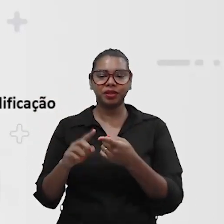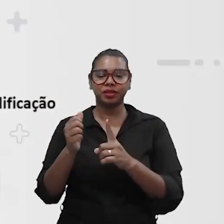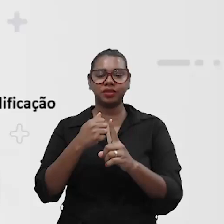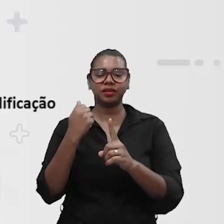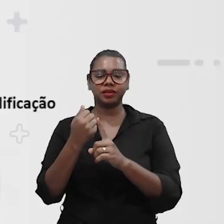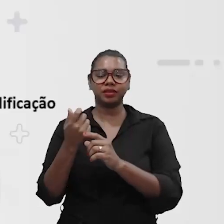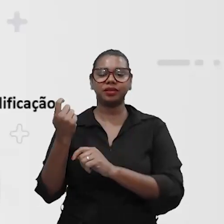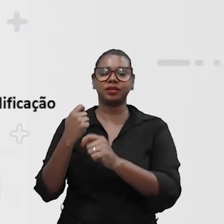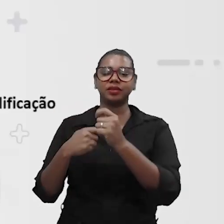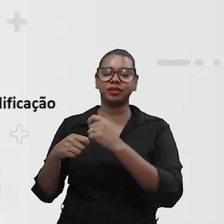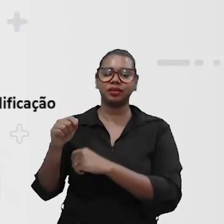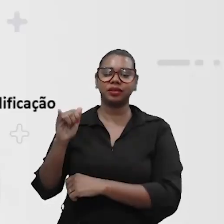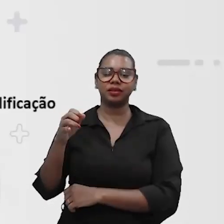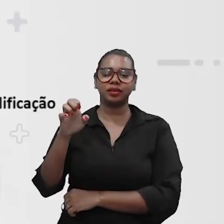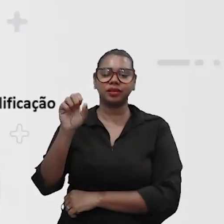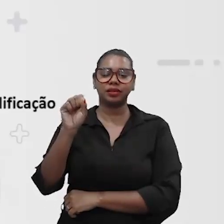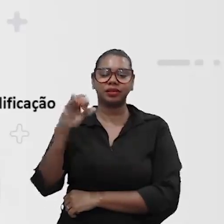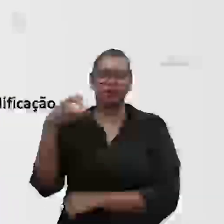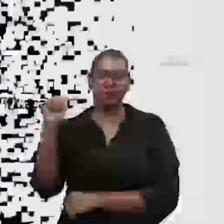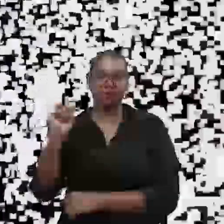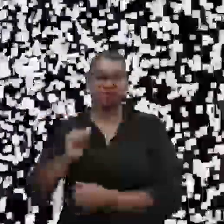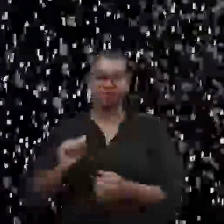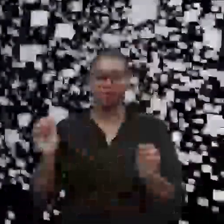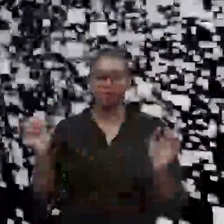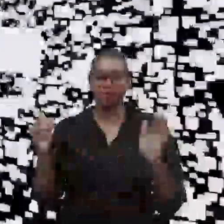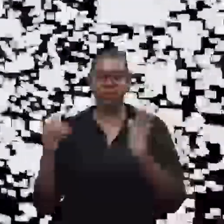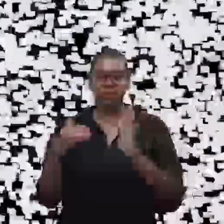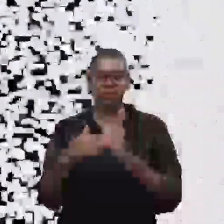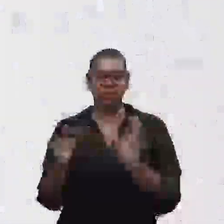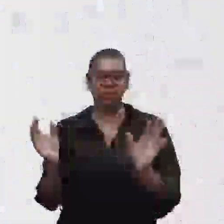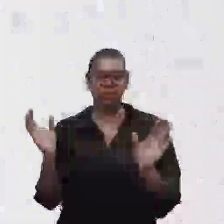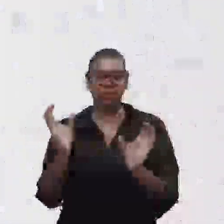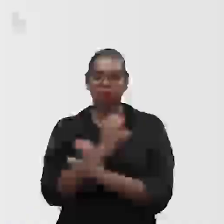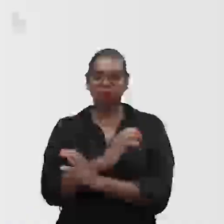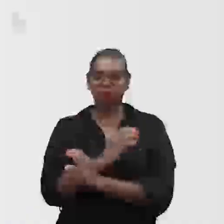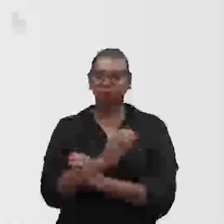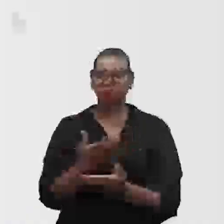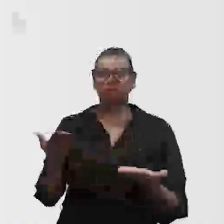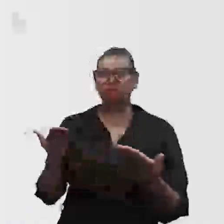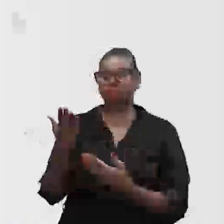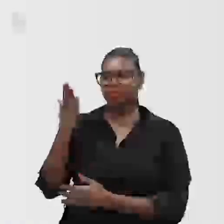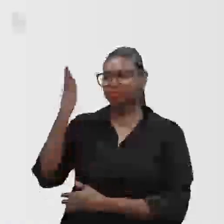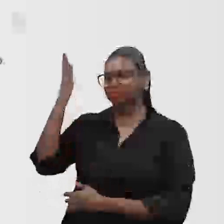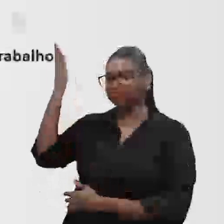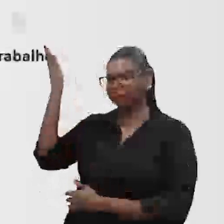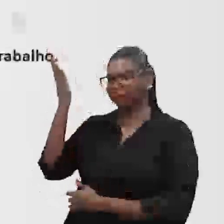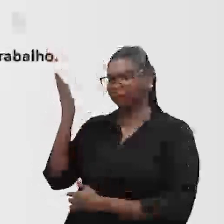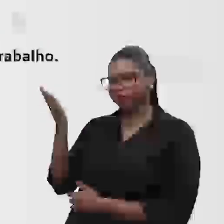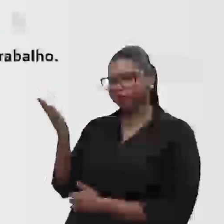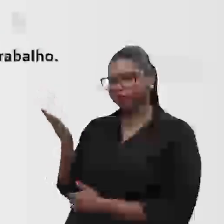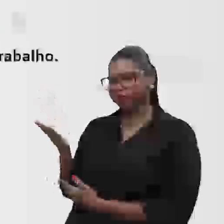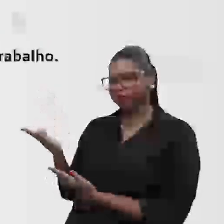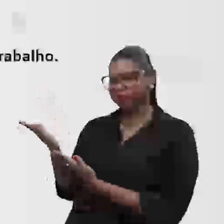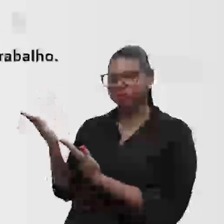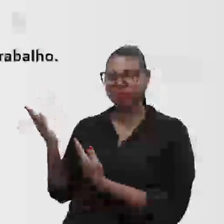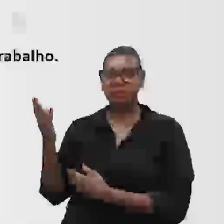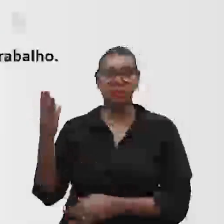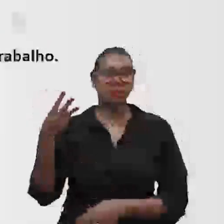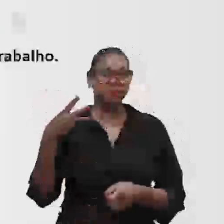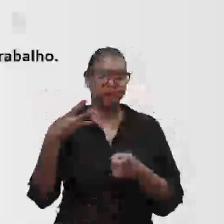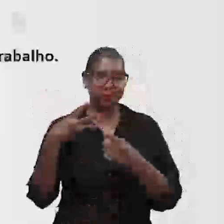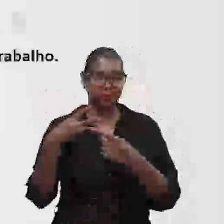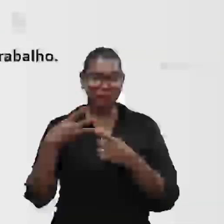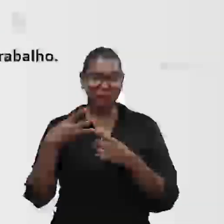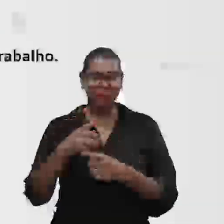com a convidada Jéssica Monterno. E para fechar com chave de ouro o nosso evento, nosso terceiro dia